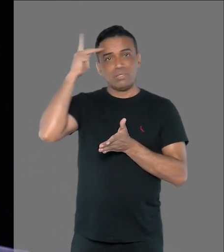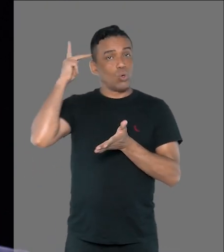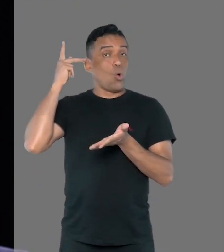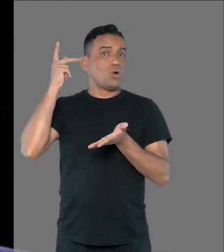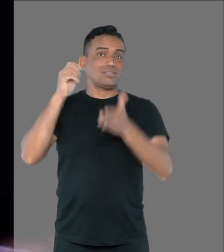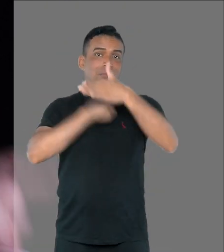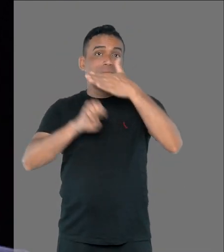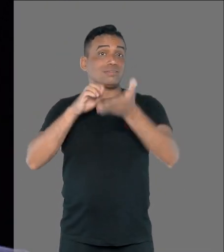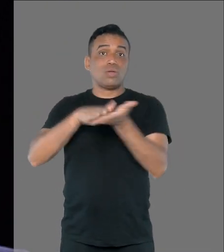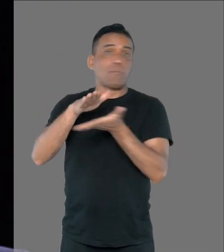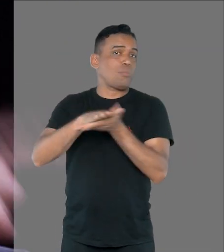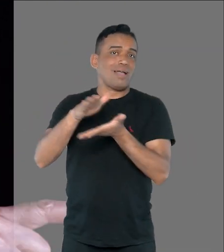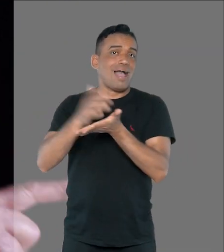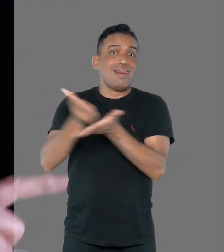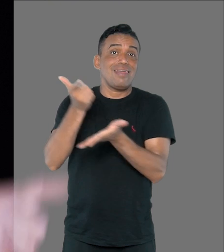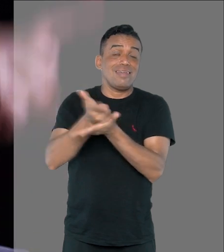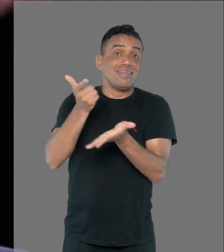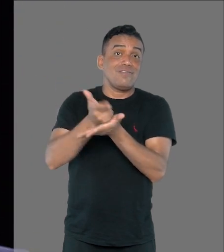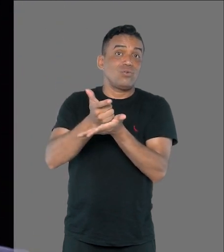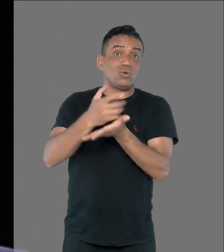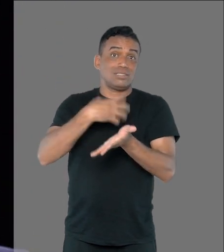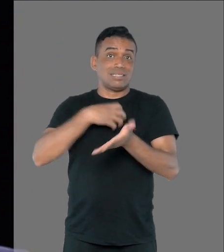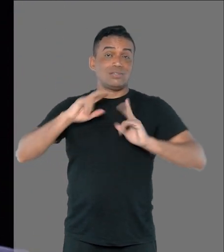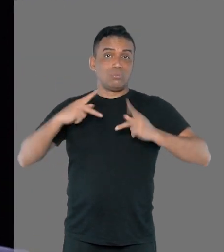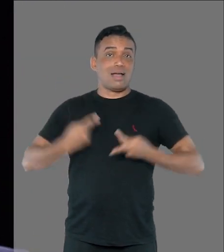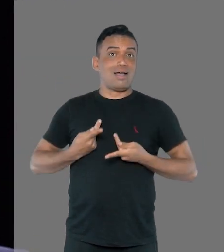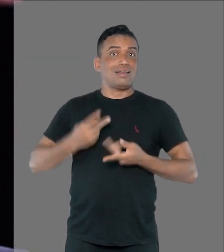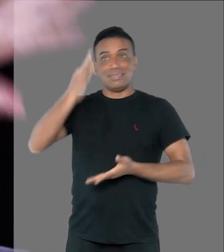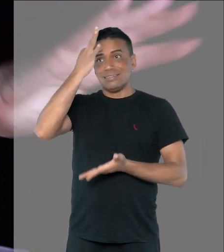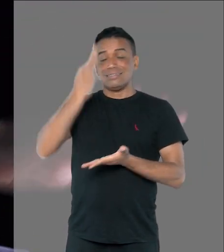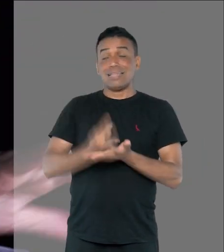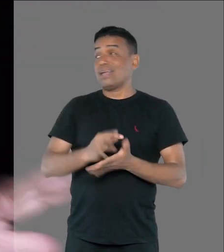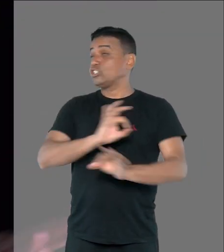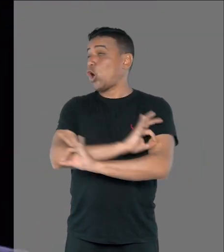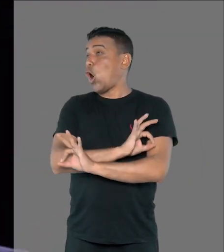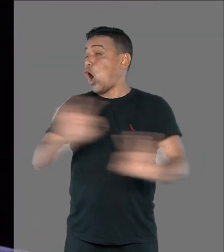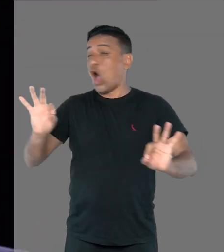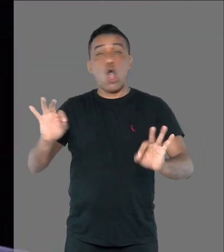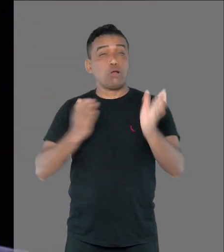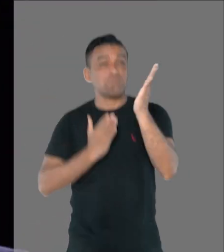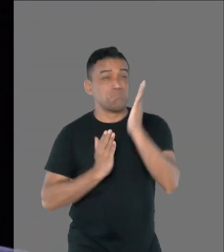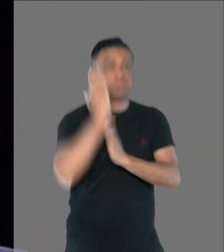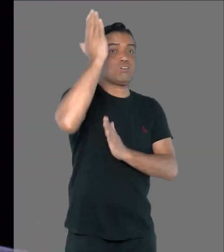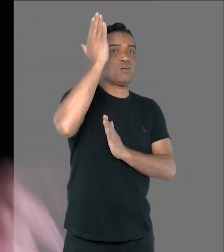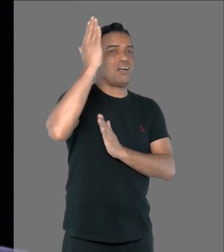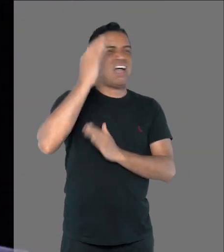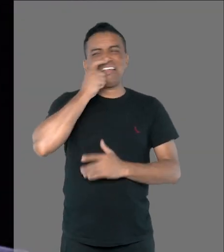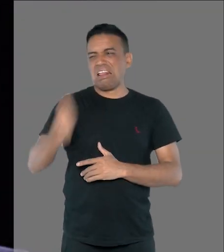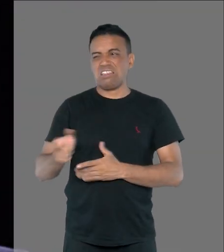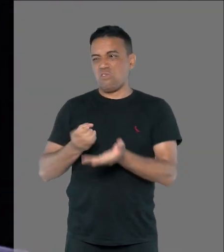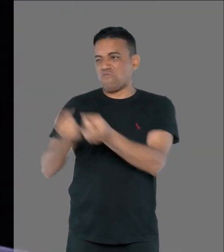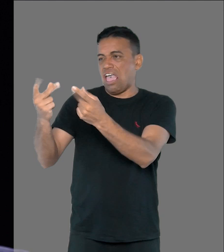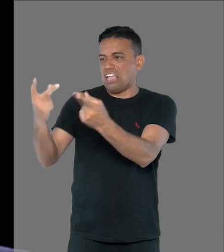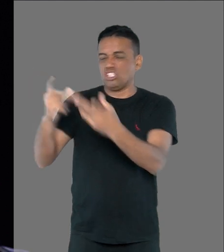humanas. Por melhor que a tese tenha sido. Tirou 10 com louvor e distinção. Não interessa, não vai vender. Né? Hoje,